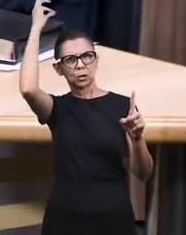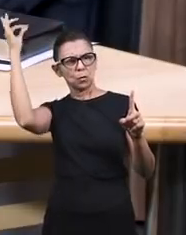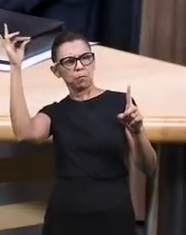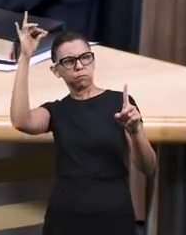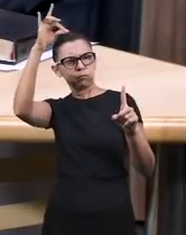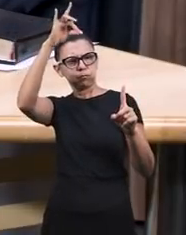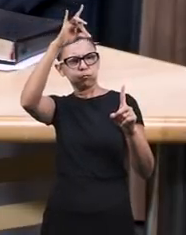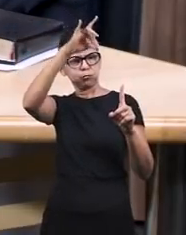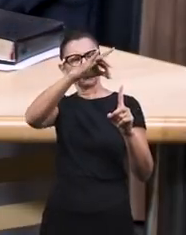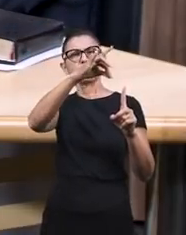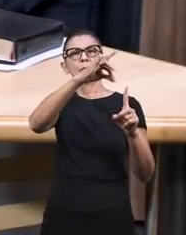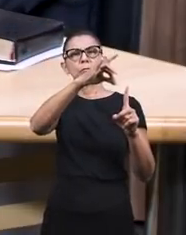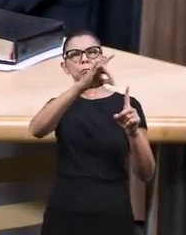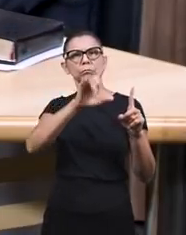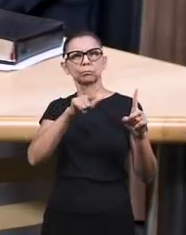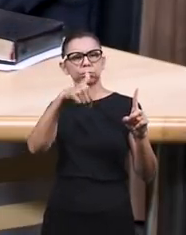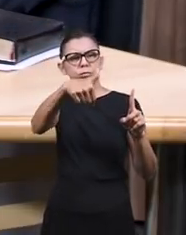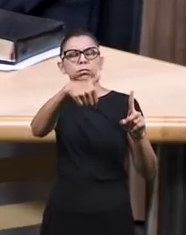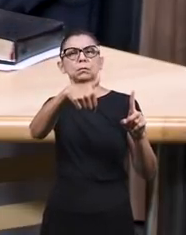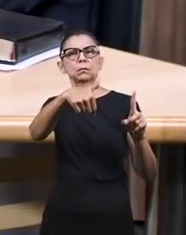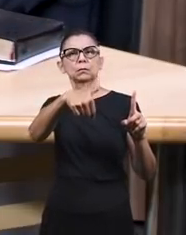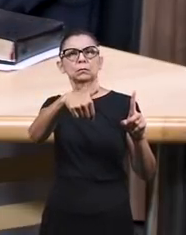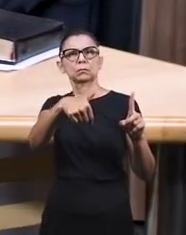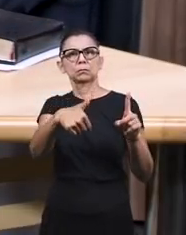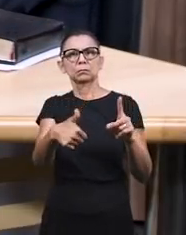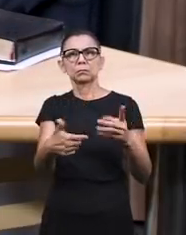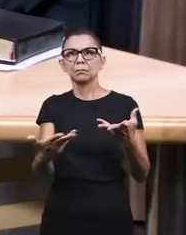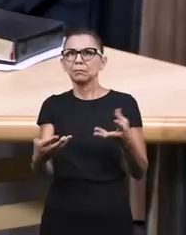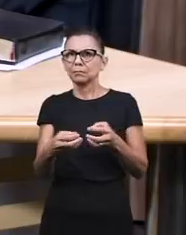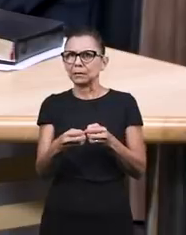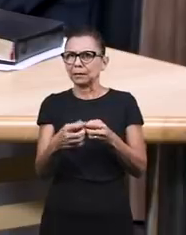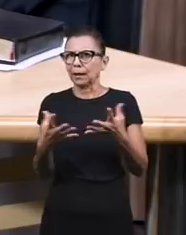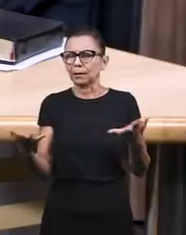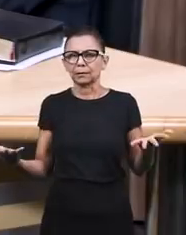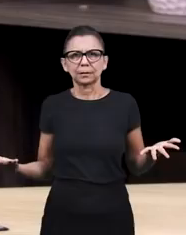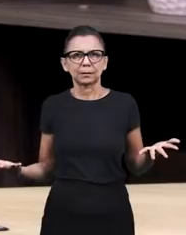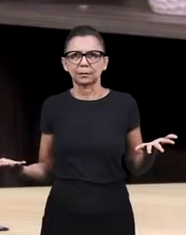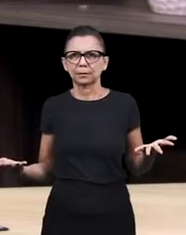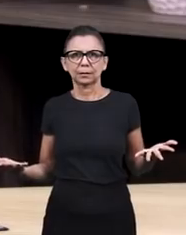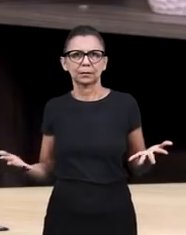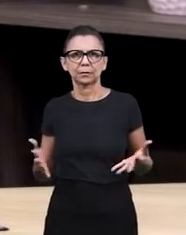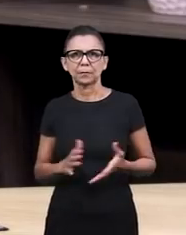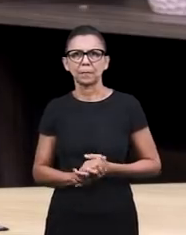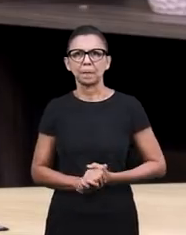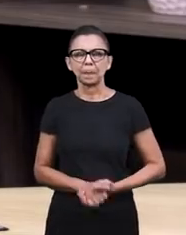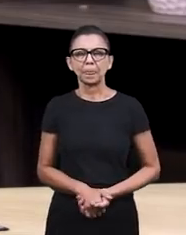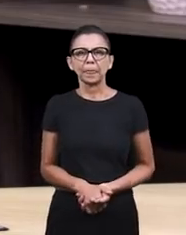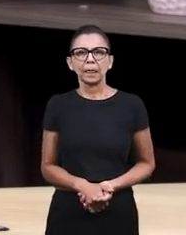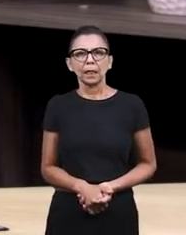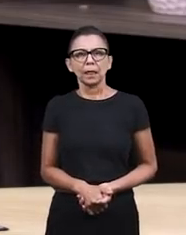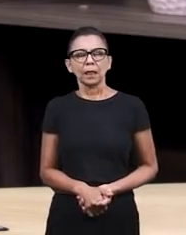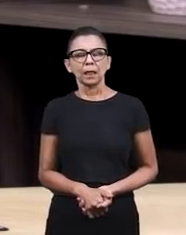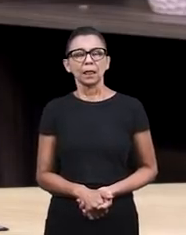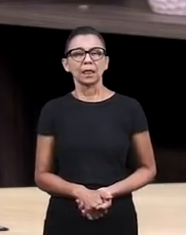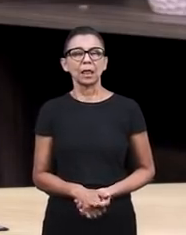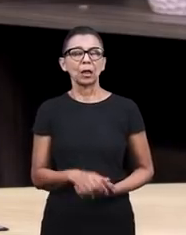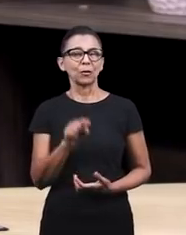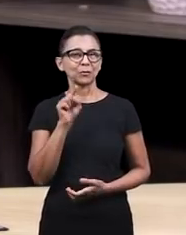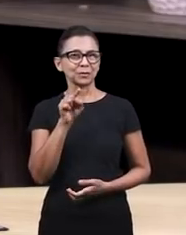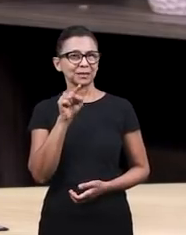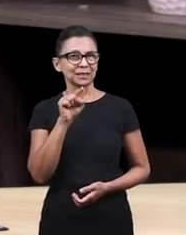já desde o ventre materno, uma coisa maravilhosa. Maravilhosa. Está aí, inclusive, para você, minha irmã, uma palavra